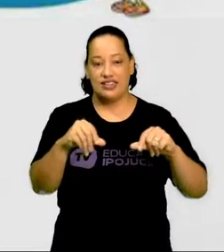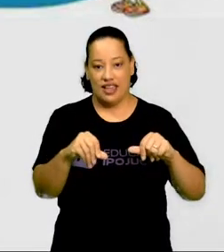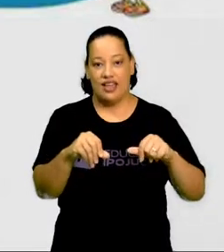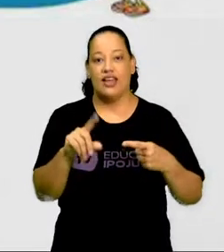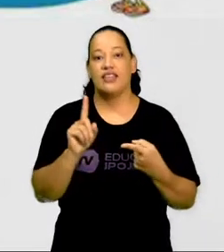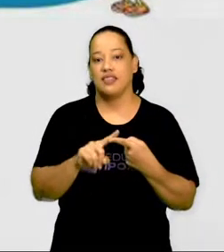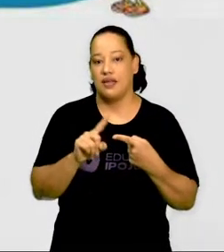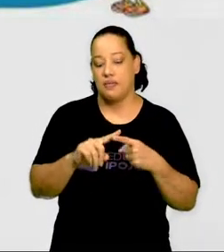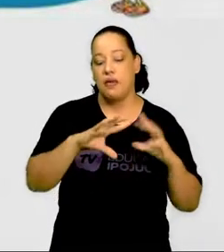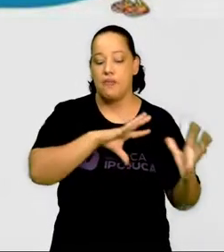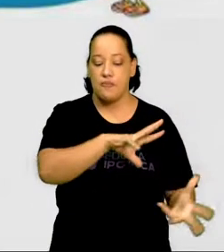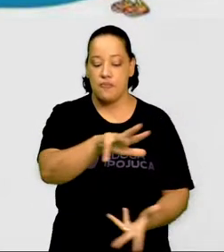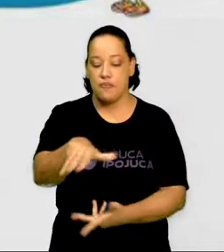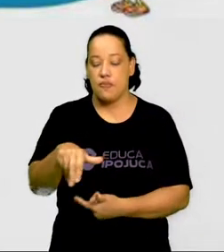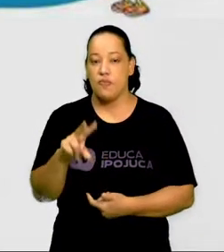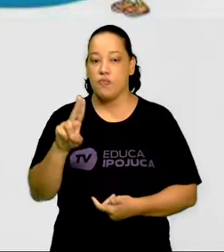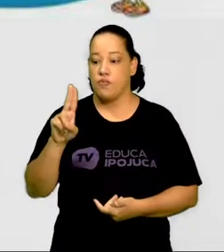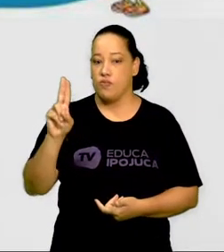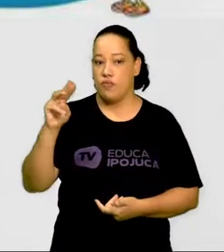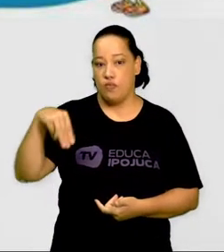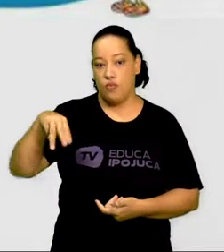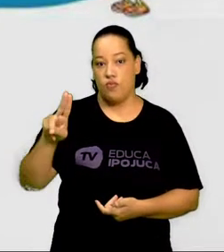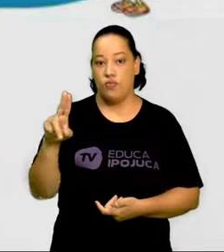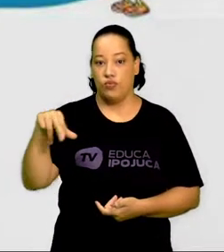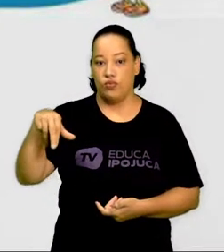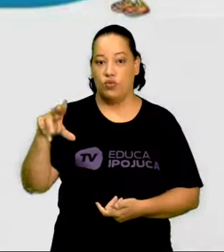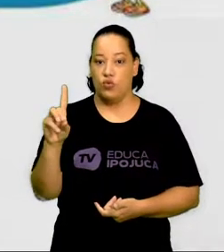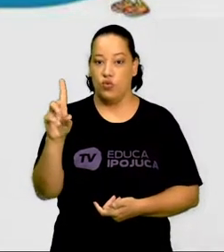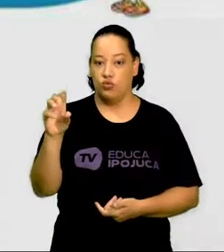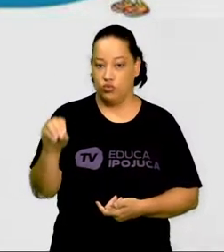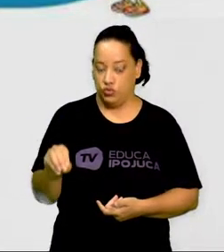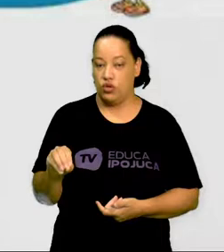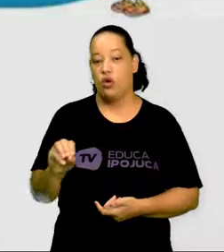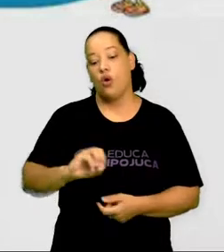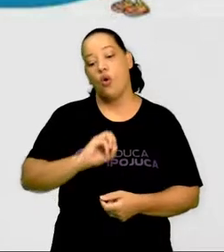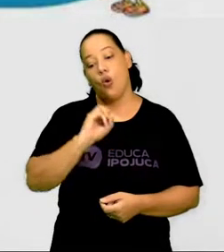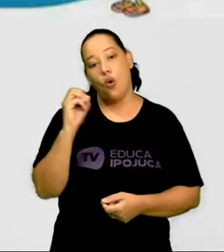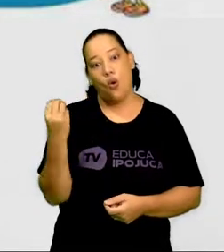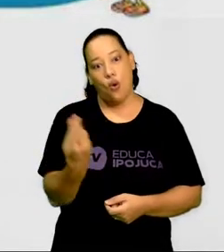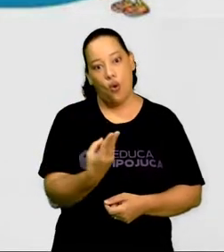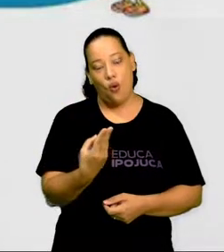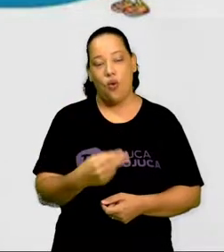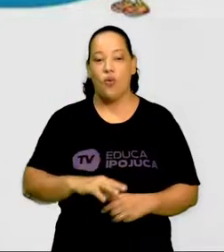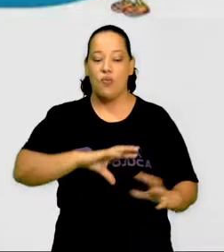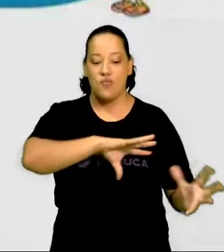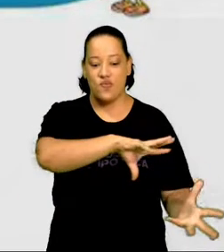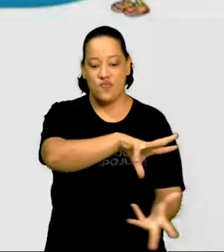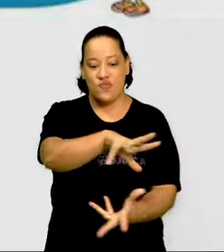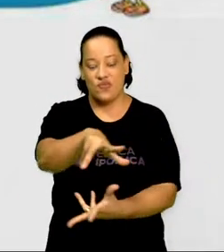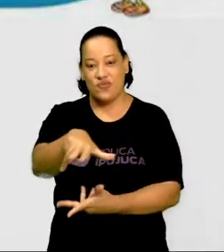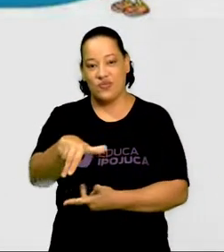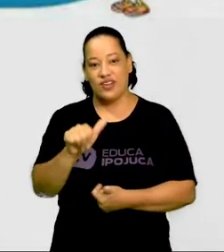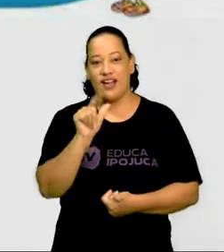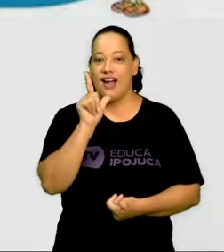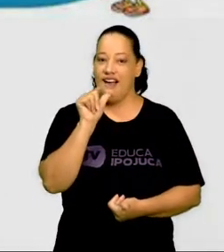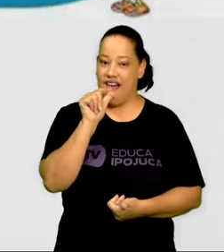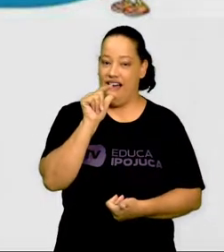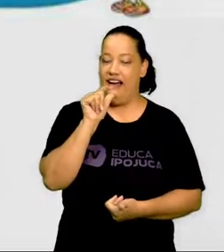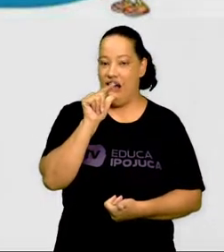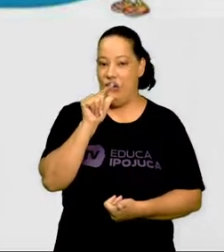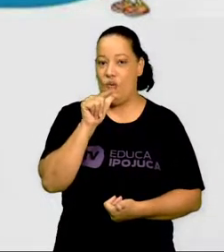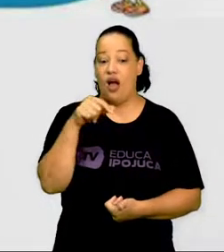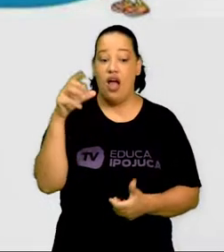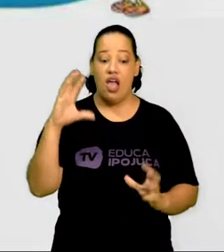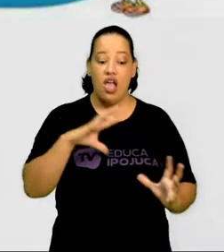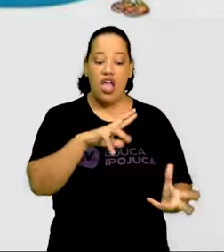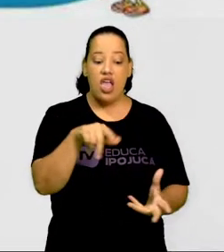como mundo, planeta azul ou planeta Água, ele tem cerca de 70%